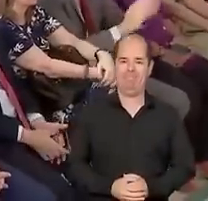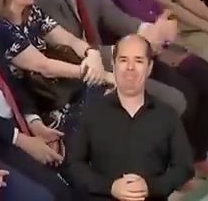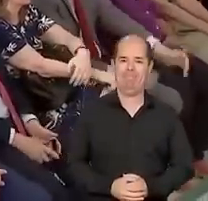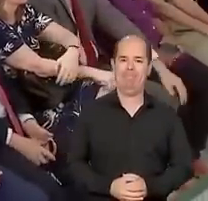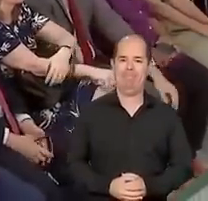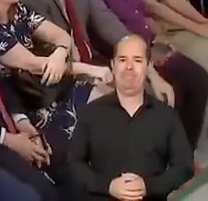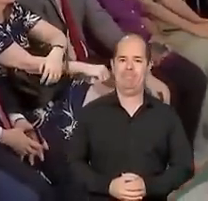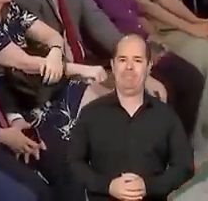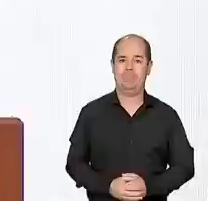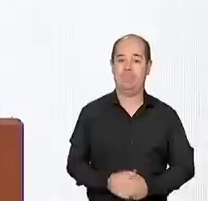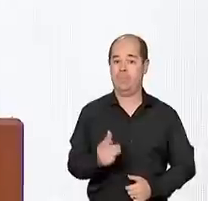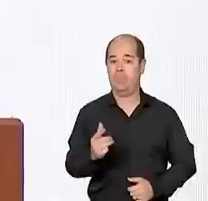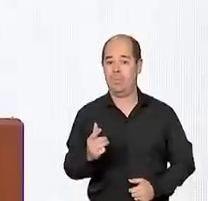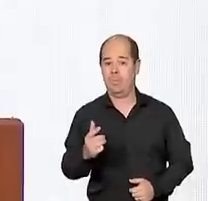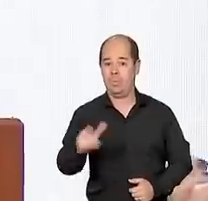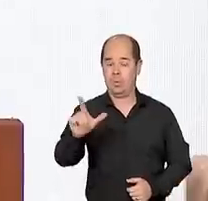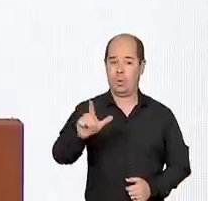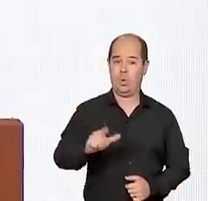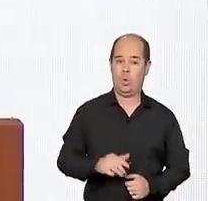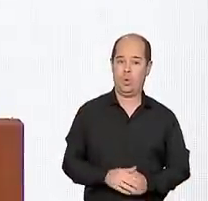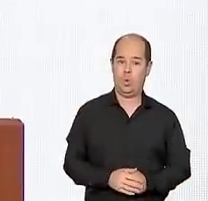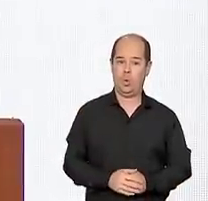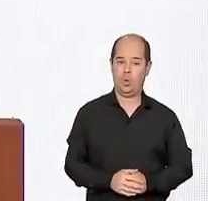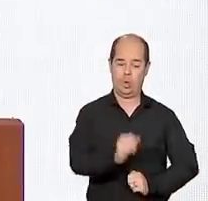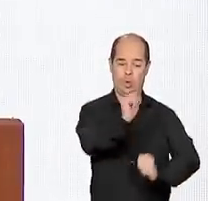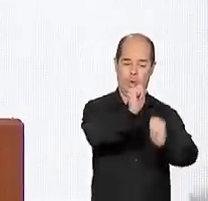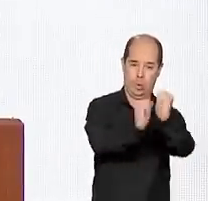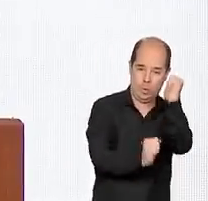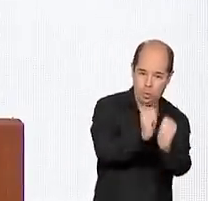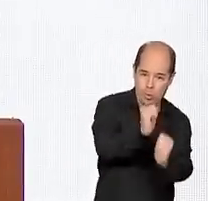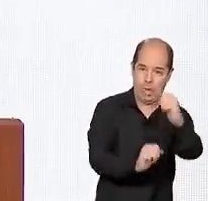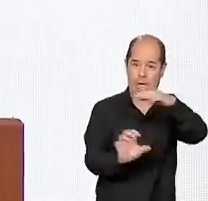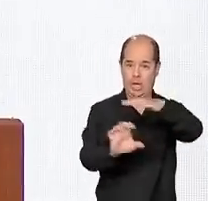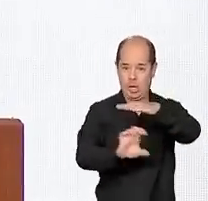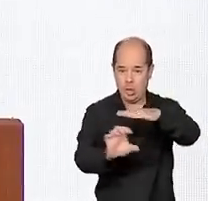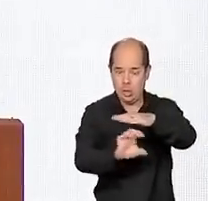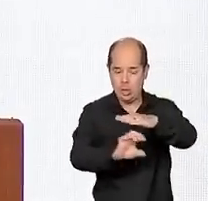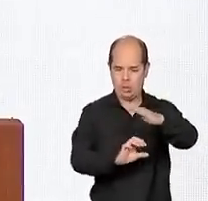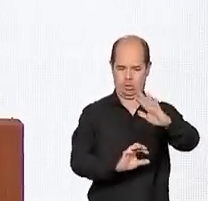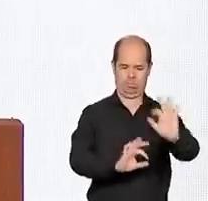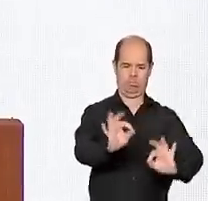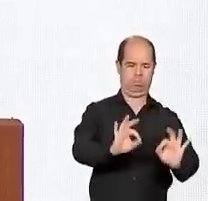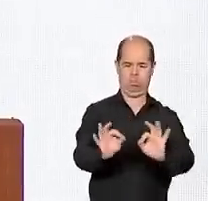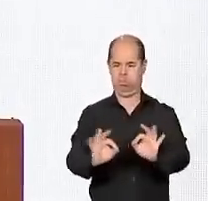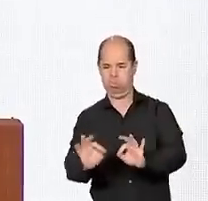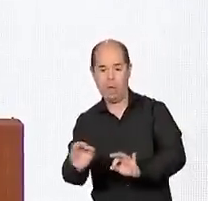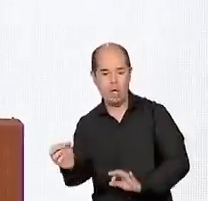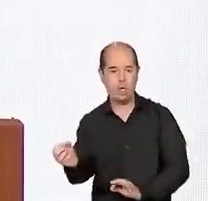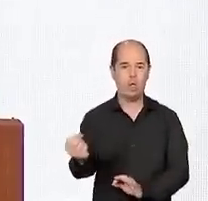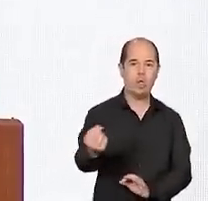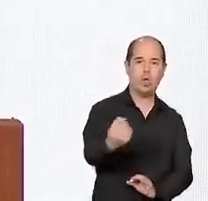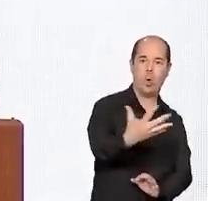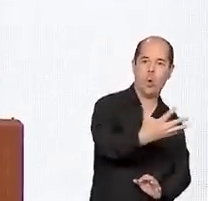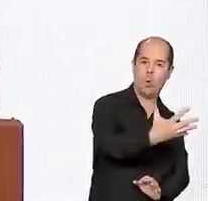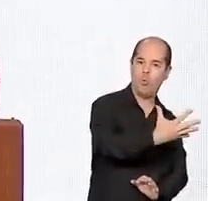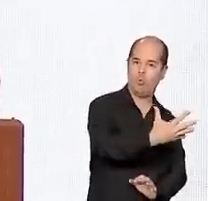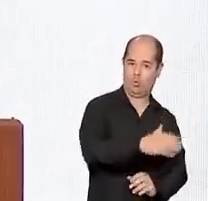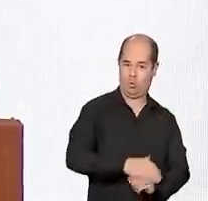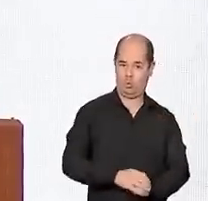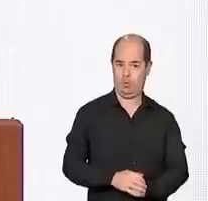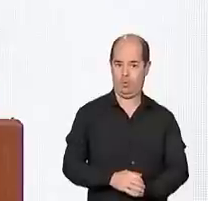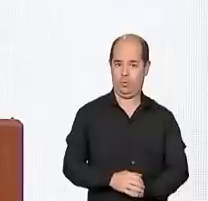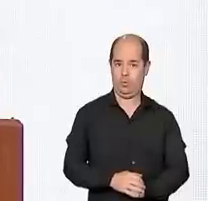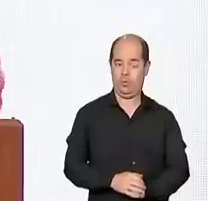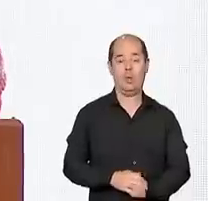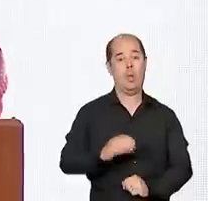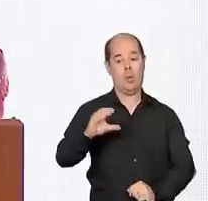e modernização da infraestrutura do Complexo Econômico Industrial da Saúde. Aqui eu quero destacar a importância